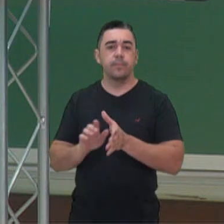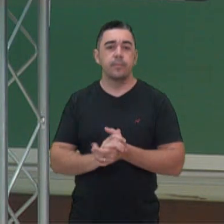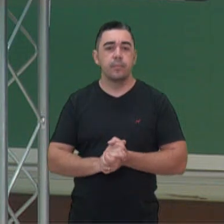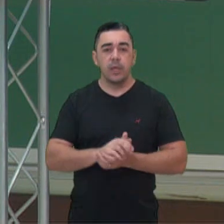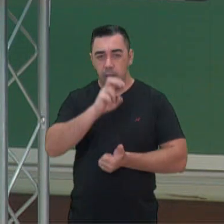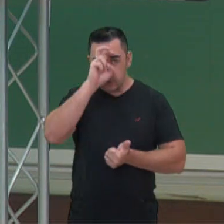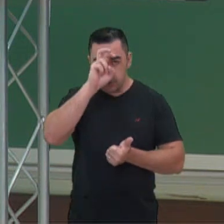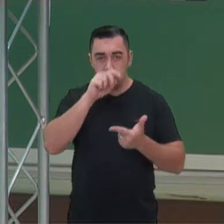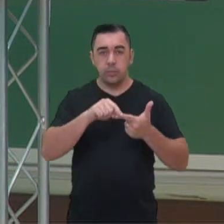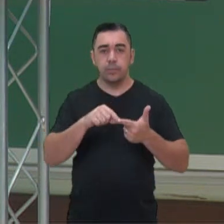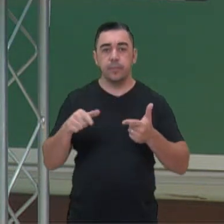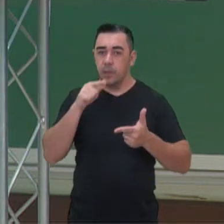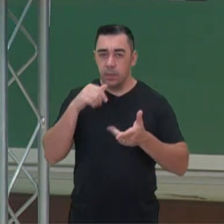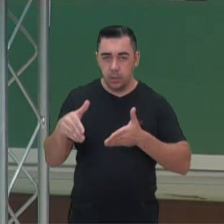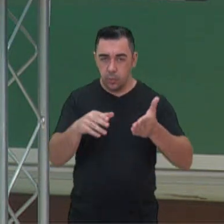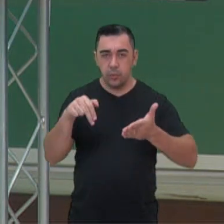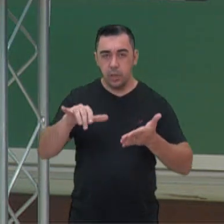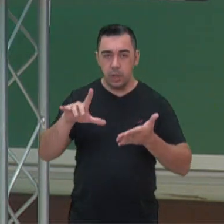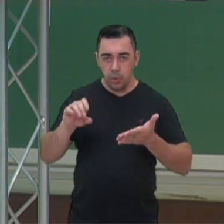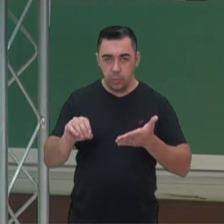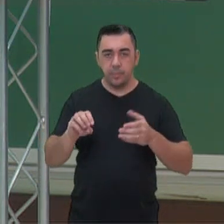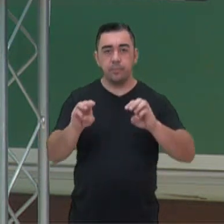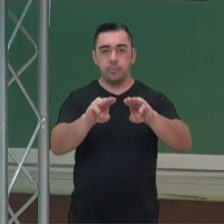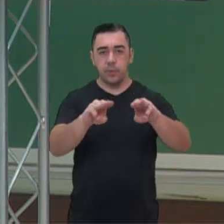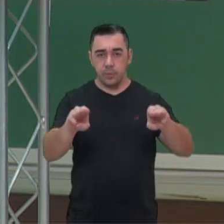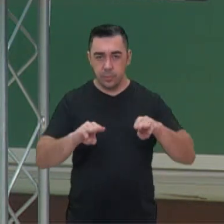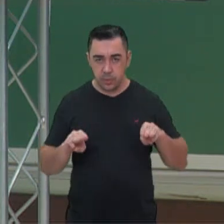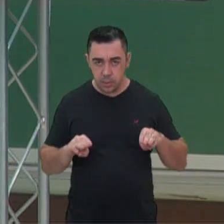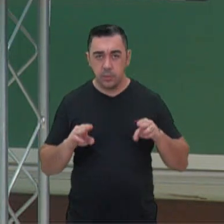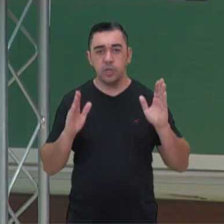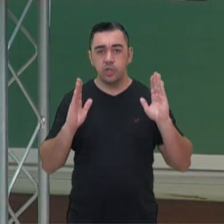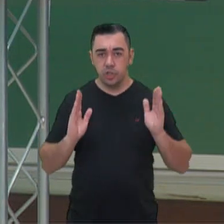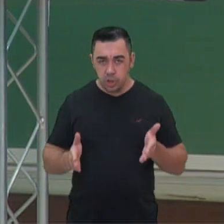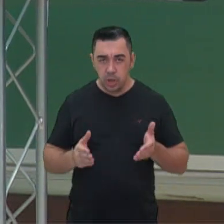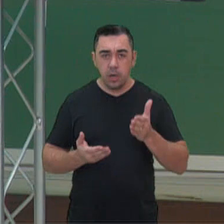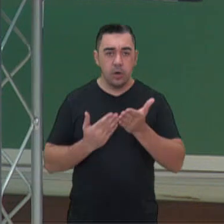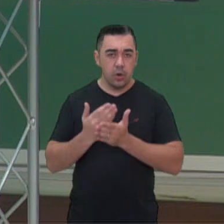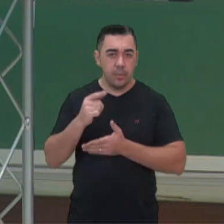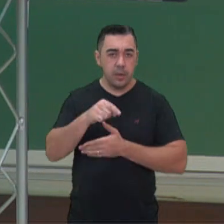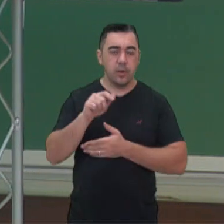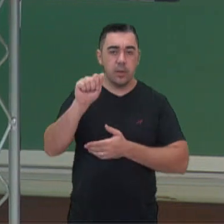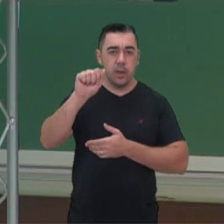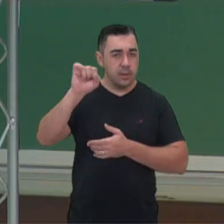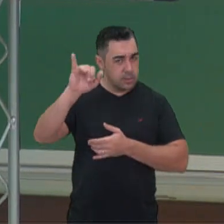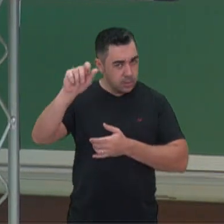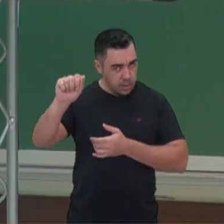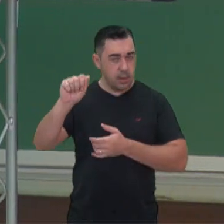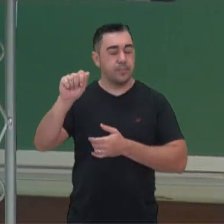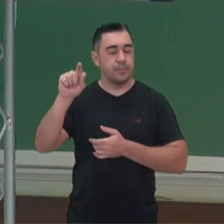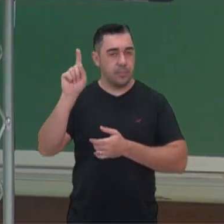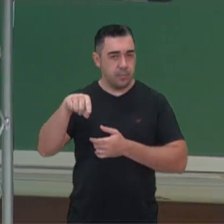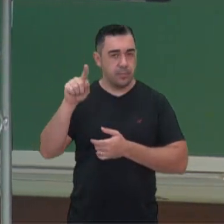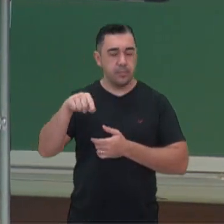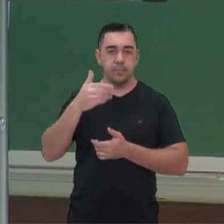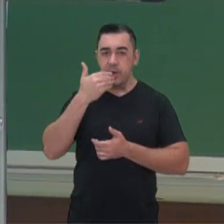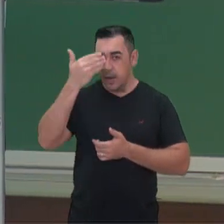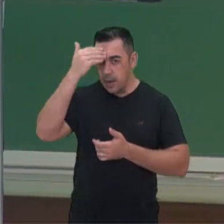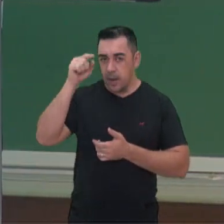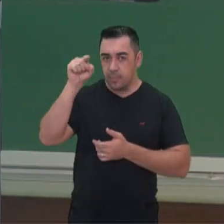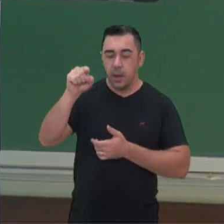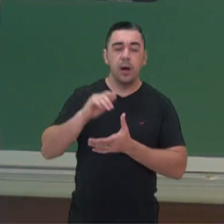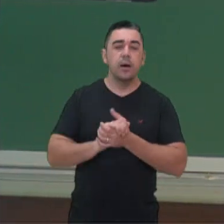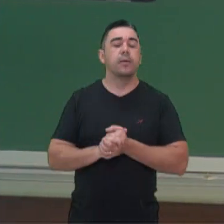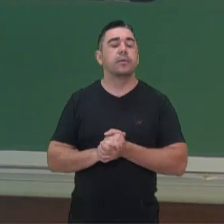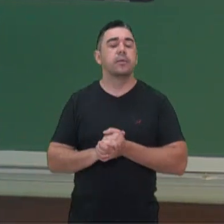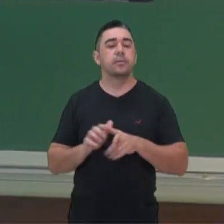Mesopotâmia, daí eu já estou claro, Mesopotâmia já estou na Ásia, mas a gente chama de Oriente Médio. Daí vamos para a